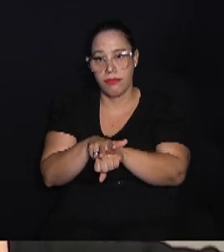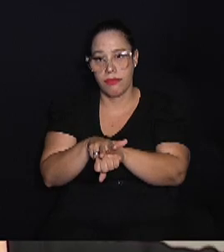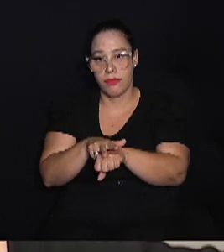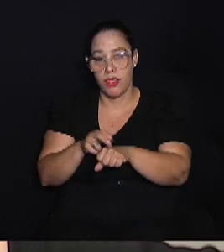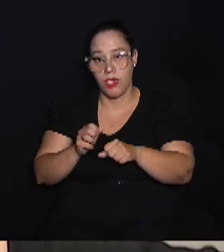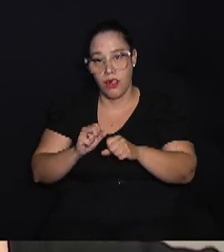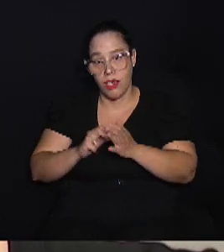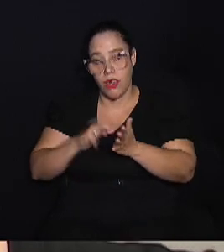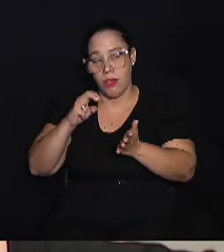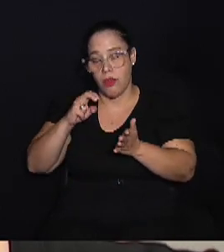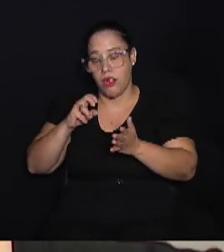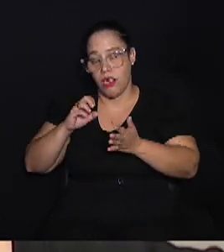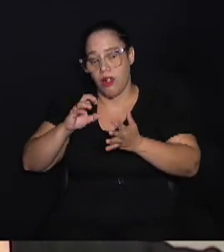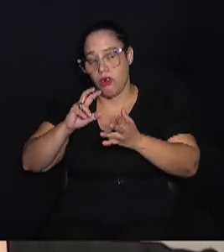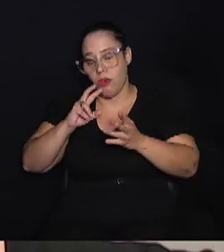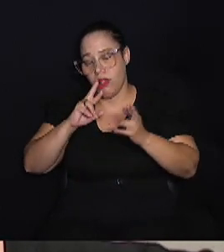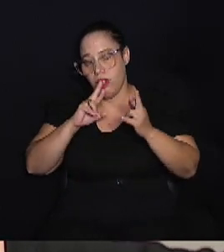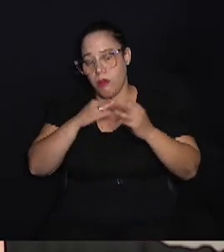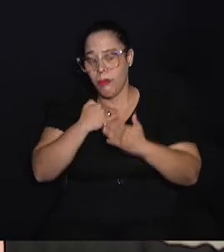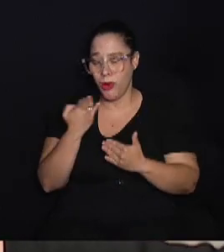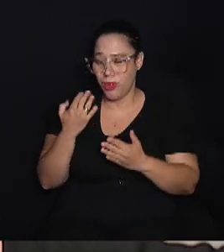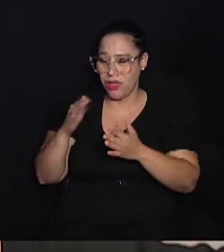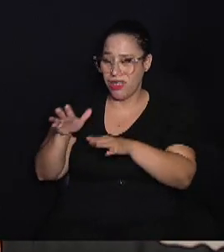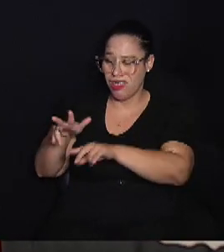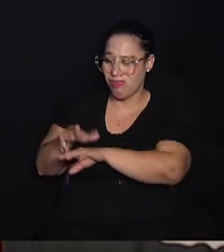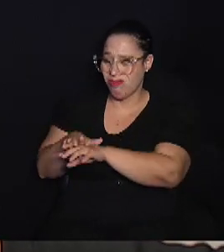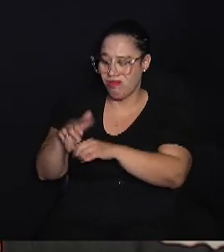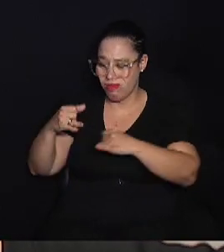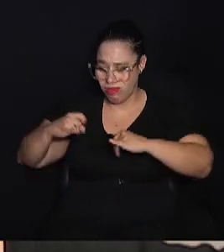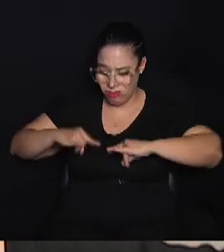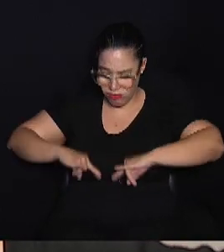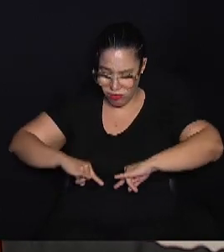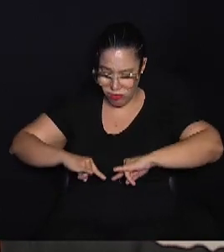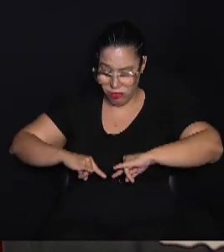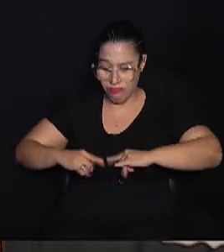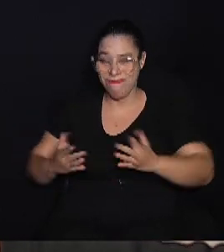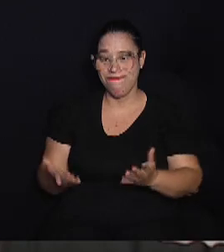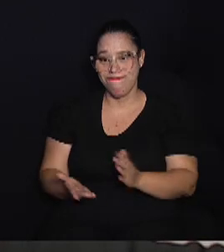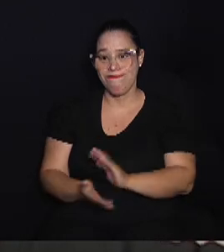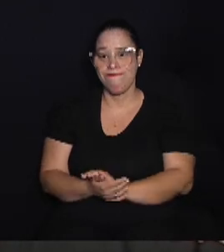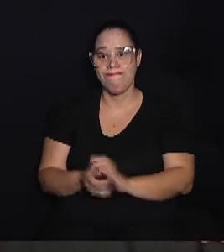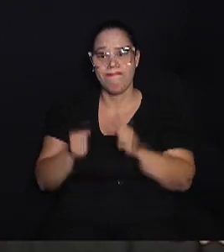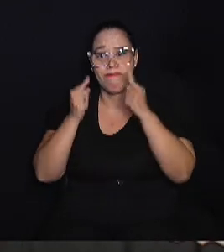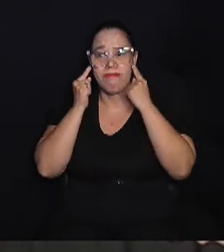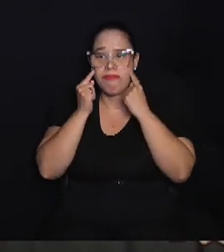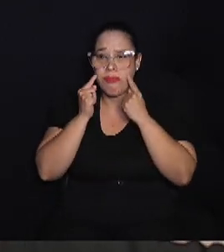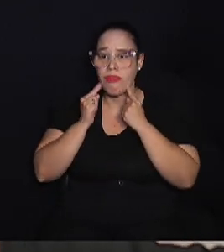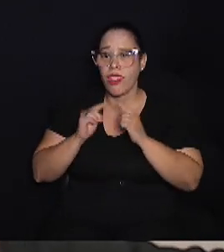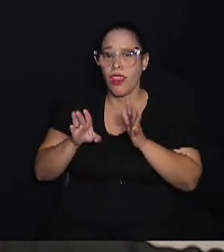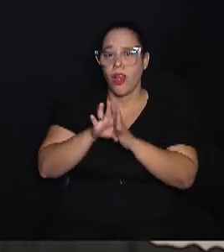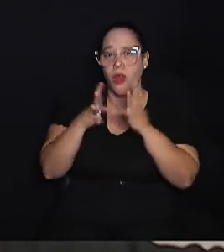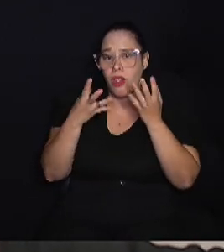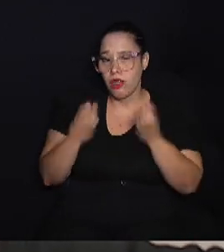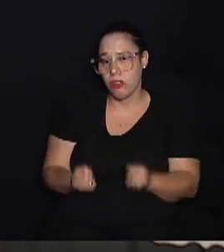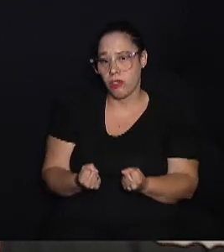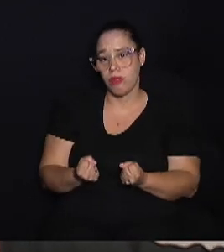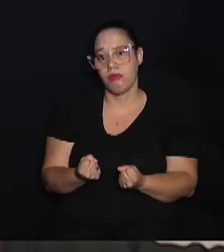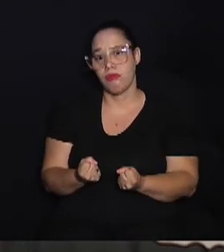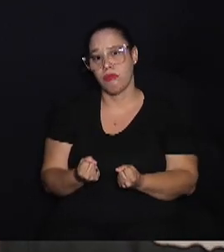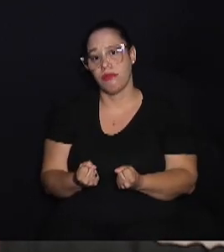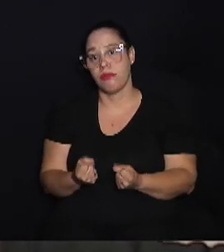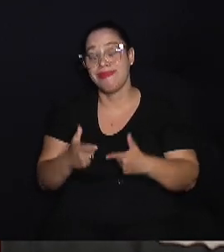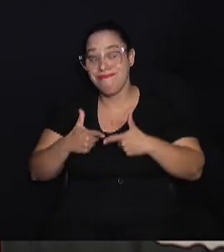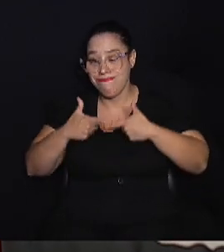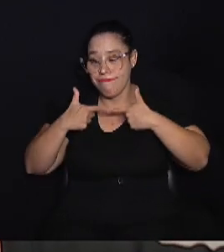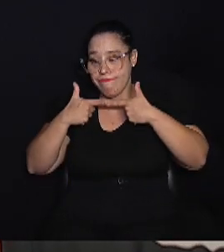teve chance de socorro. Então, graças a Deus, eu tô aqui, eu cheguei aqui chorando, as meninas acolheu, a gente sorri,